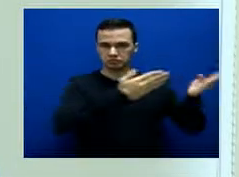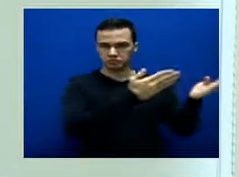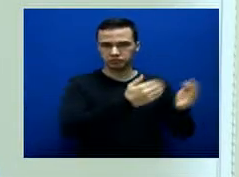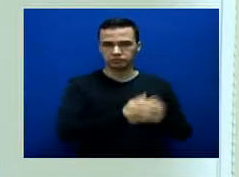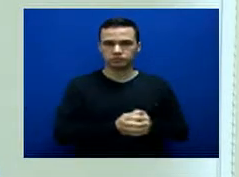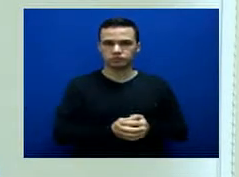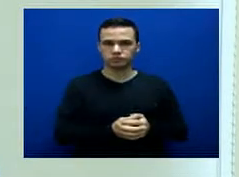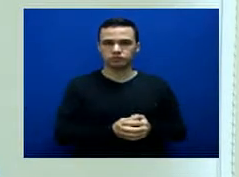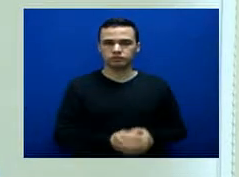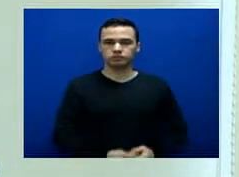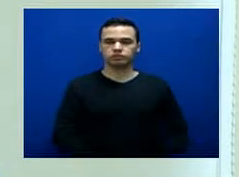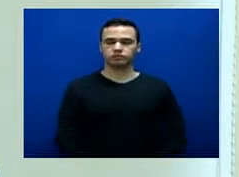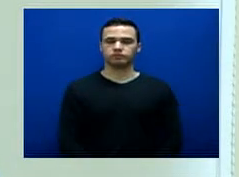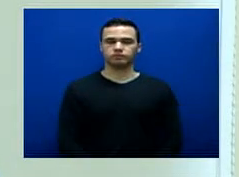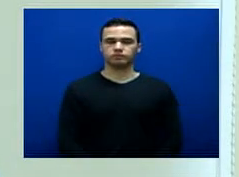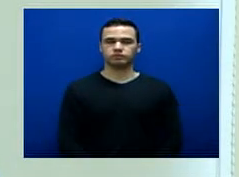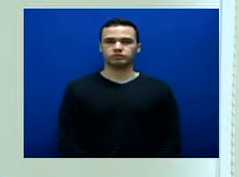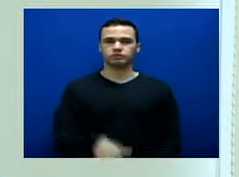Pessoal.